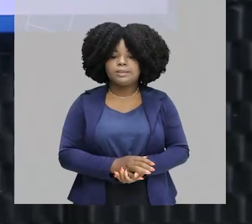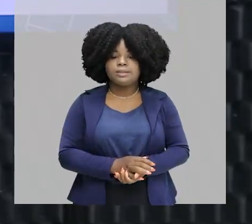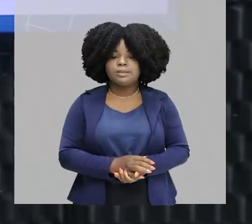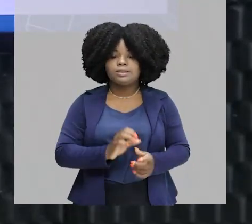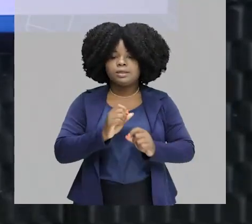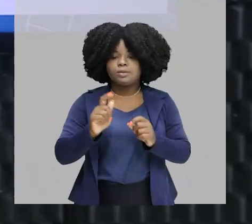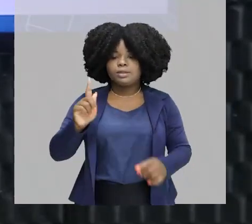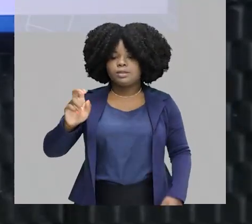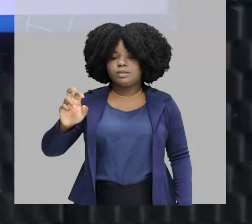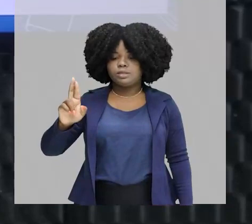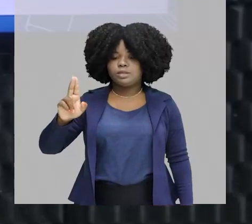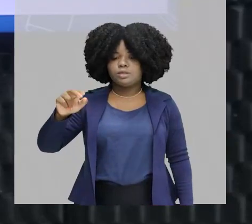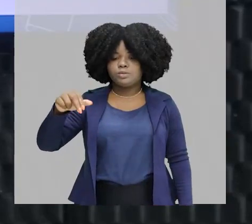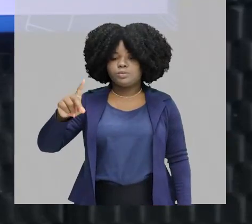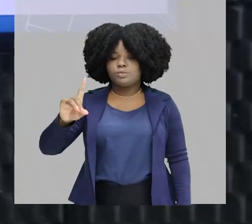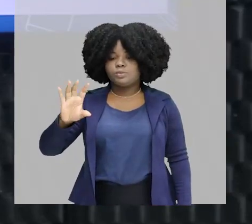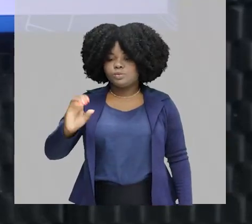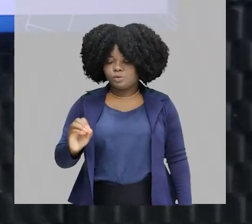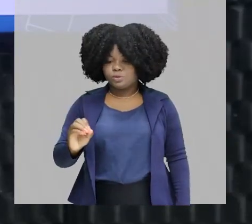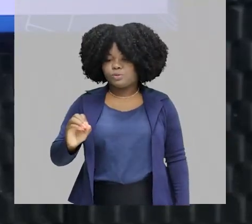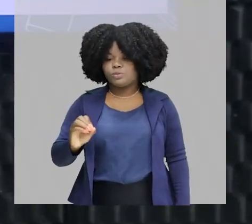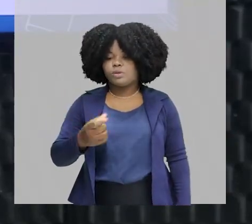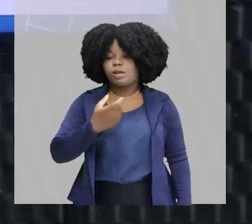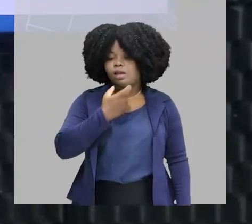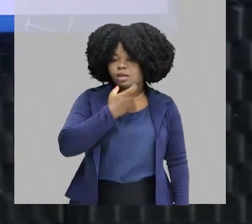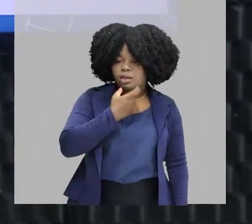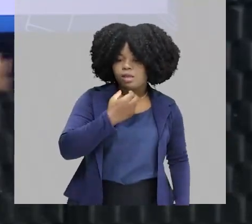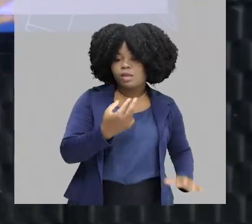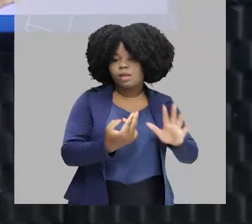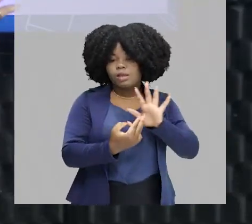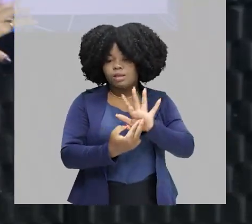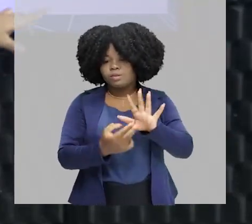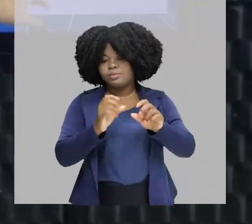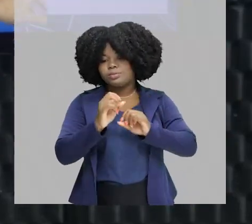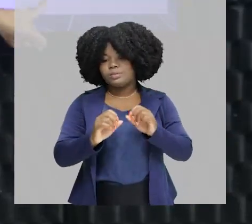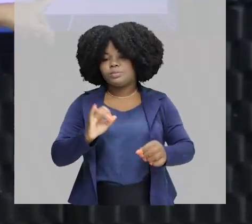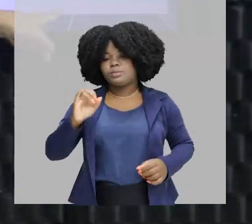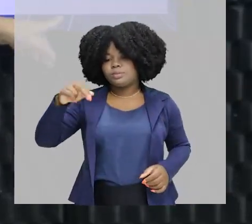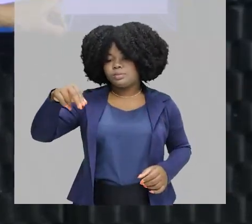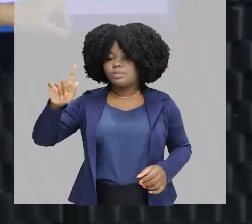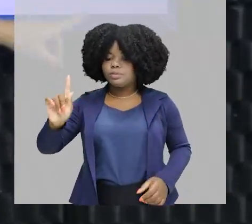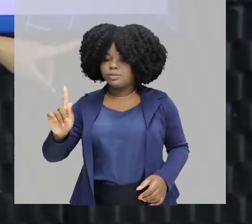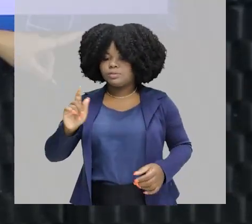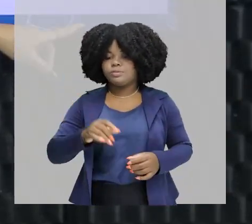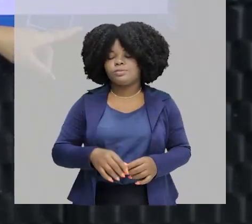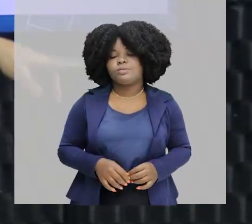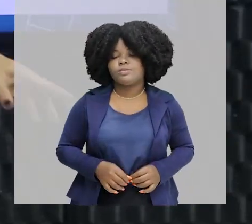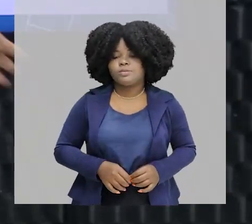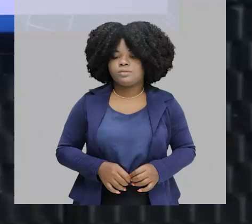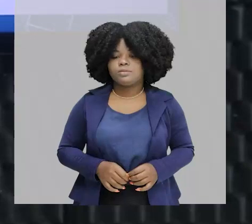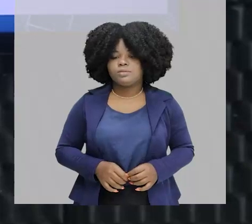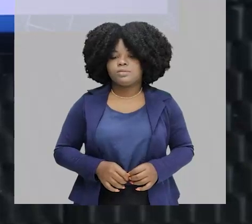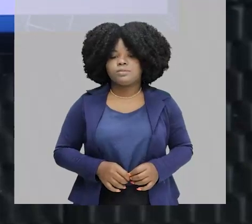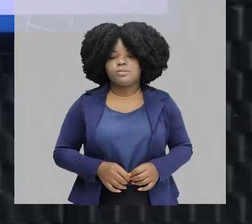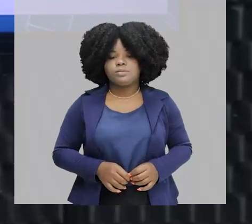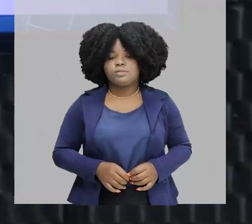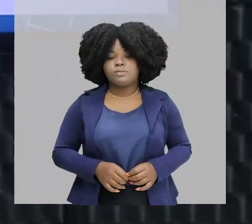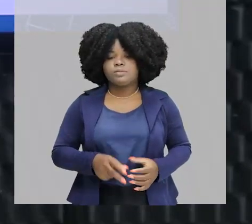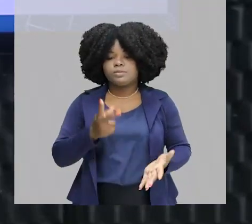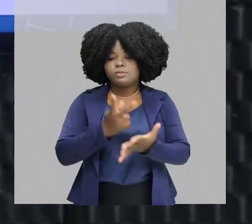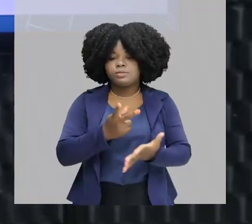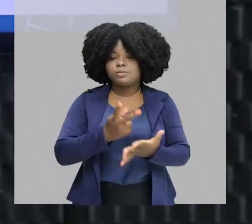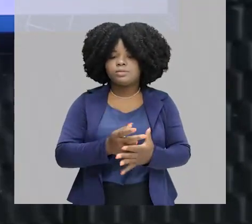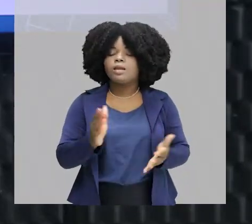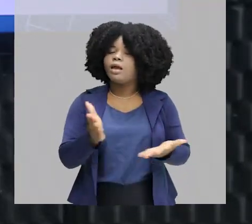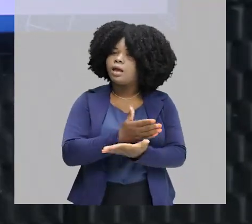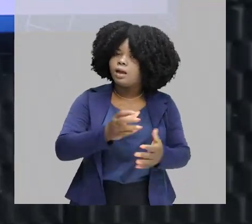nosso gerúndio em português, que em inglês é representado pelo sufixo ing. Toda vez, algumas